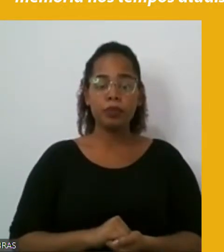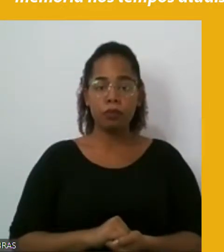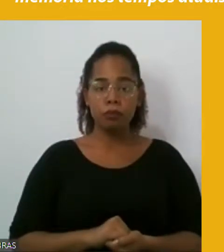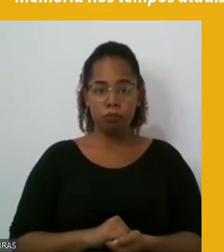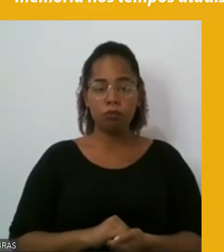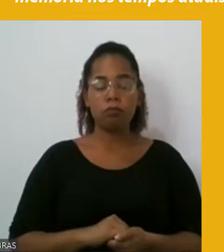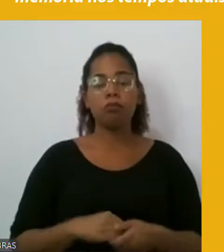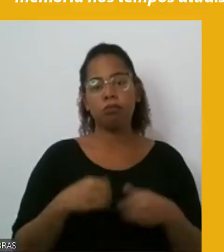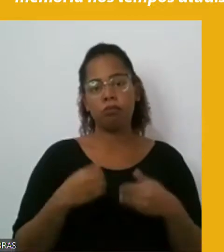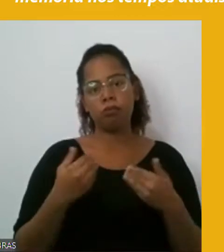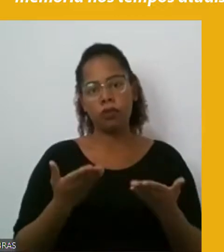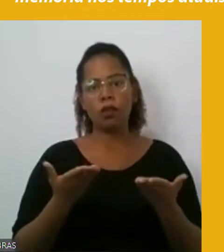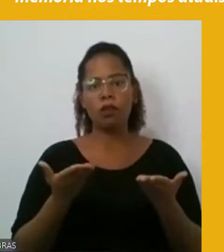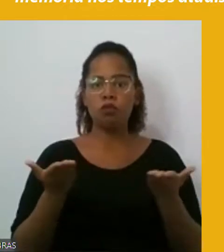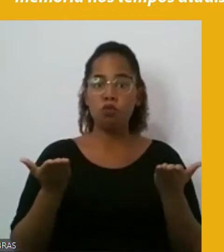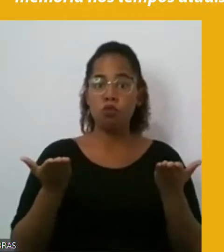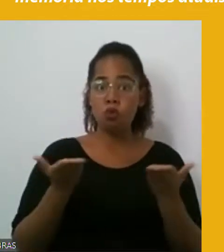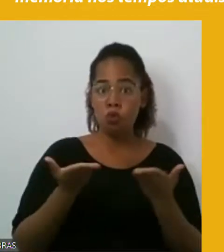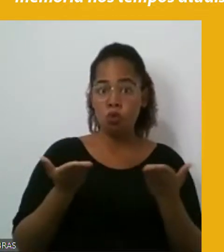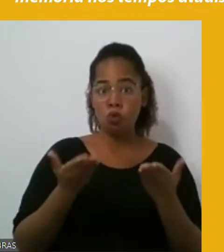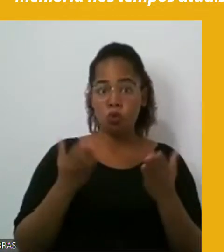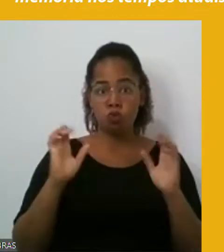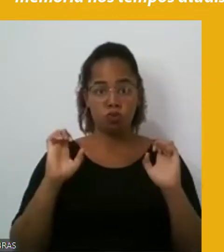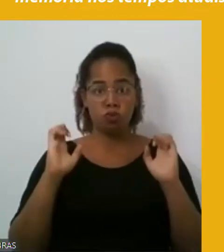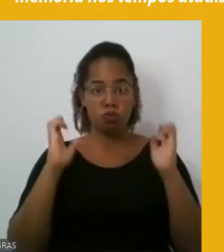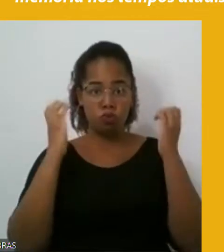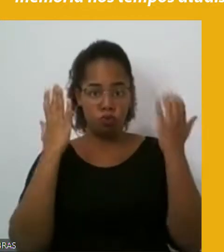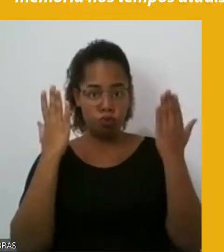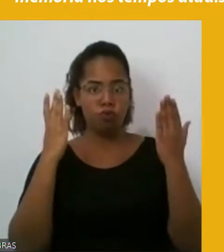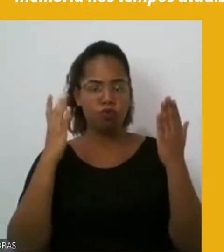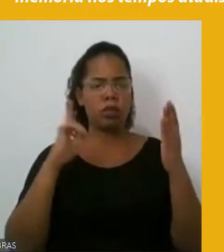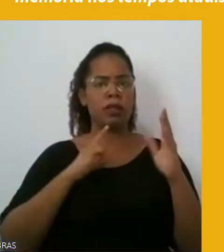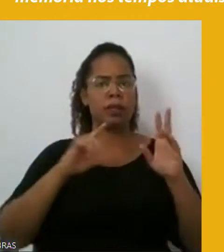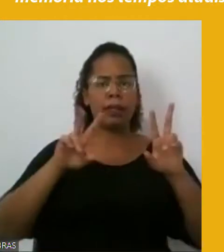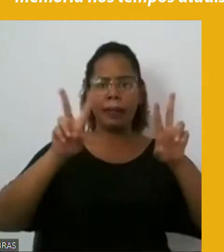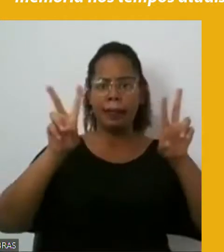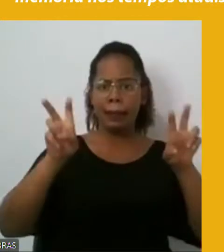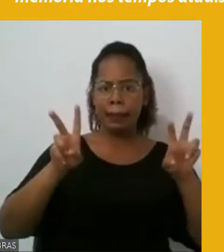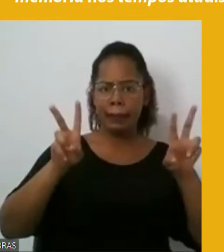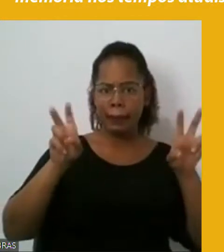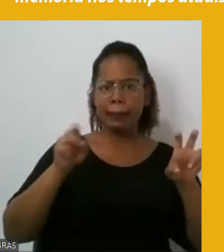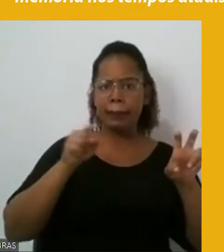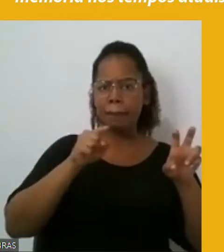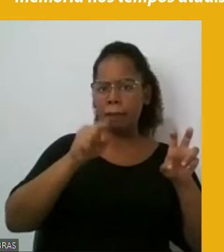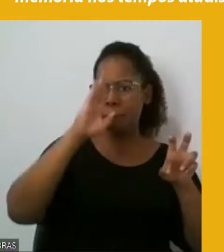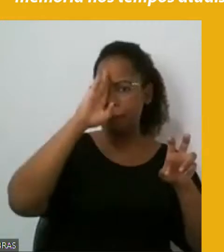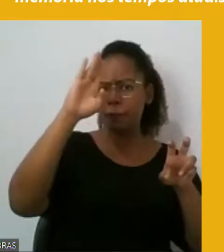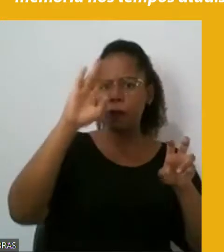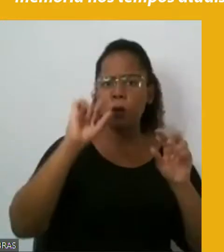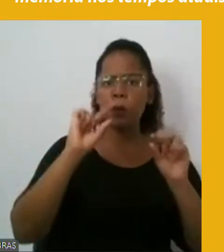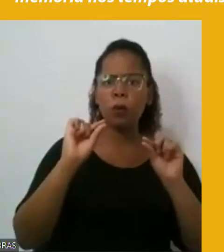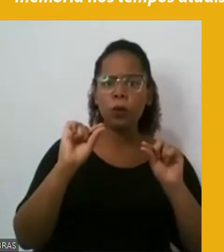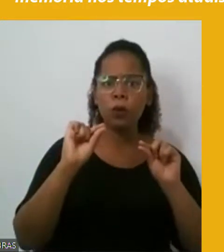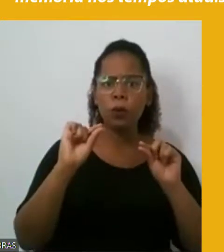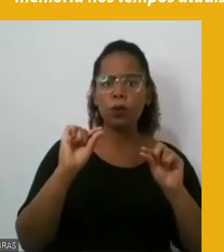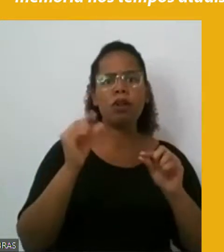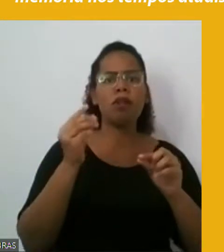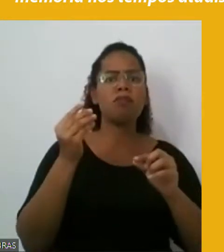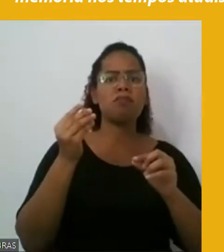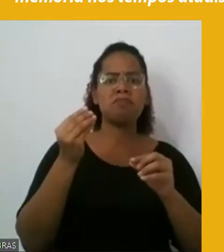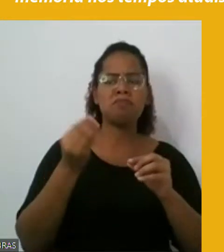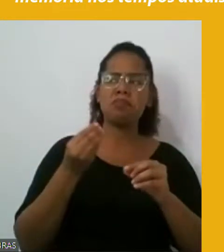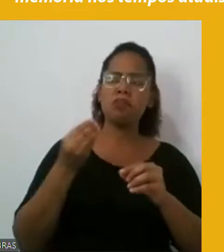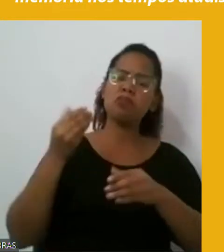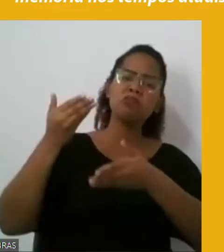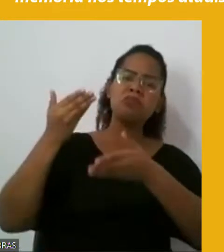Esse evento tem, como a Cris falou, uma pergunta, né, o título, o futuro de um passado recente, né, o futuro de um passado é